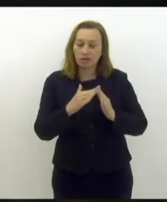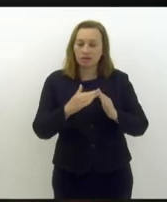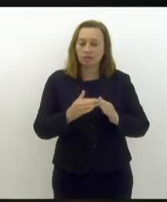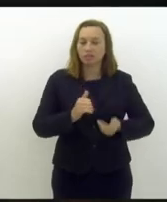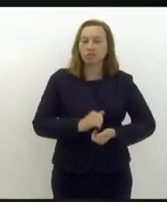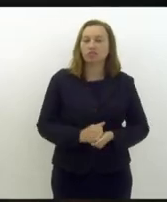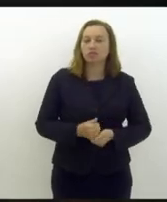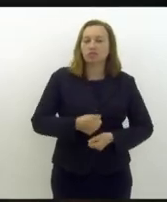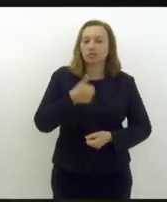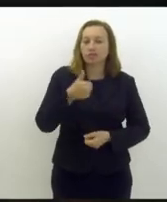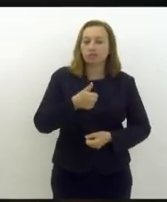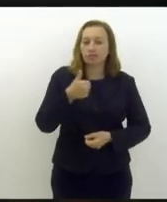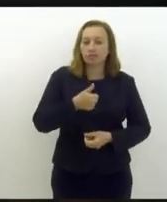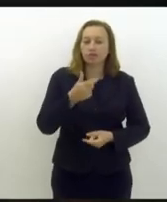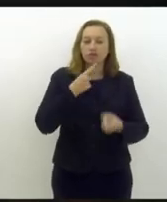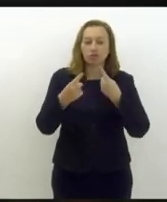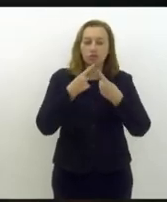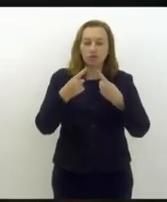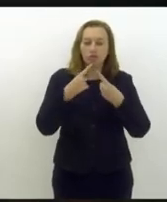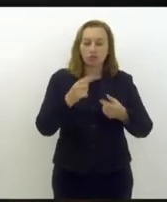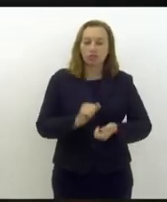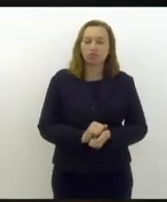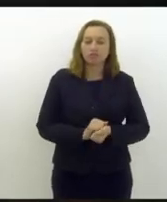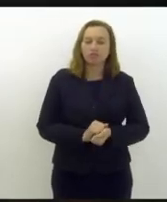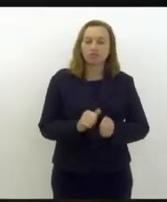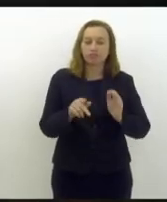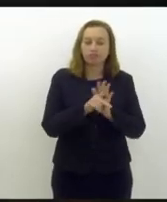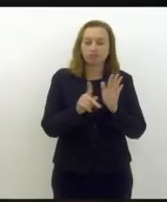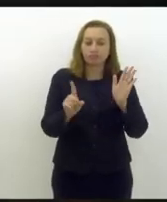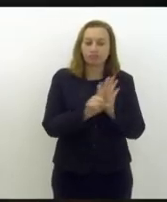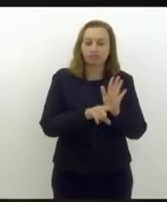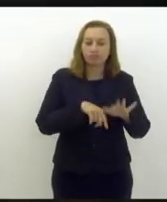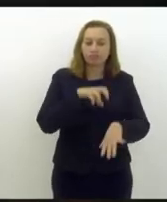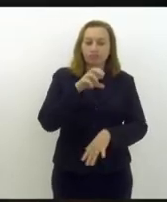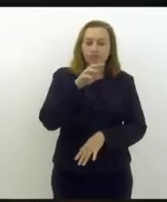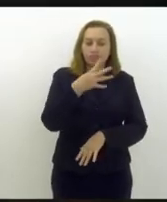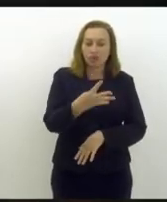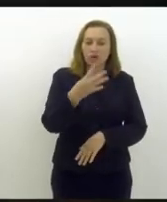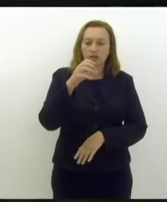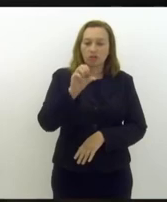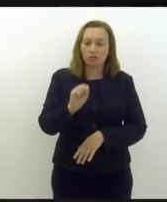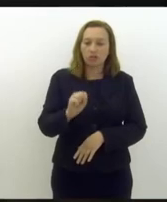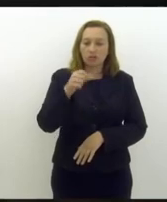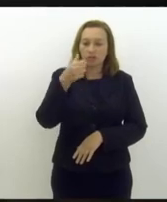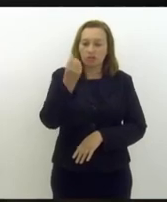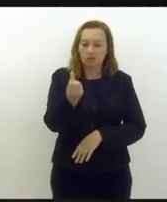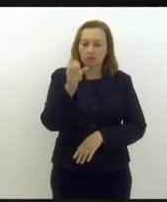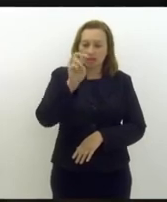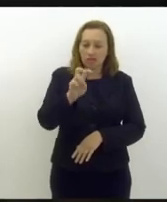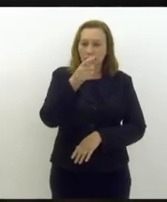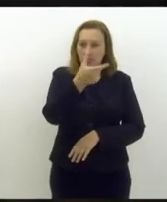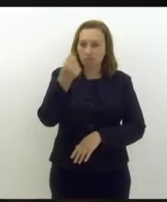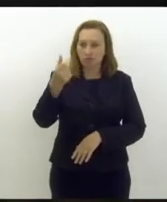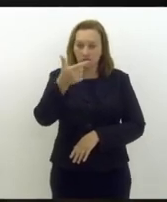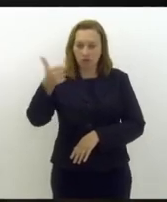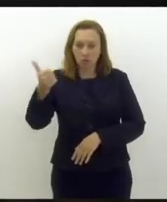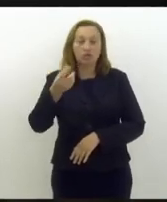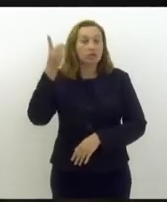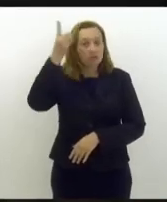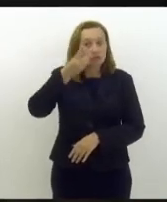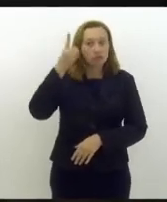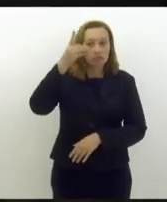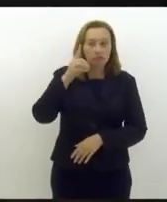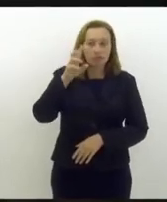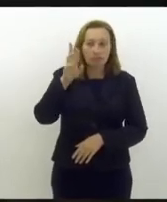entramitação ordinária em primeira discussão projeto de lei número 4.865 2021 de autoria